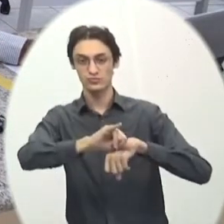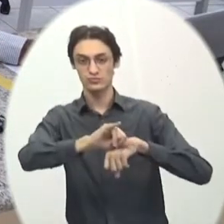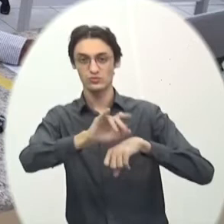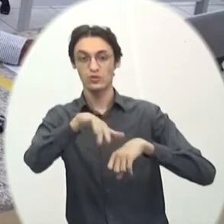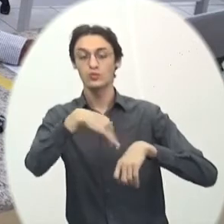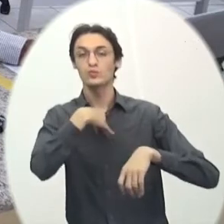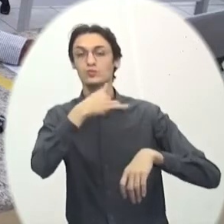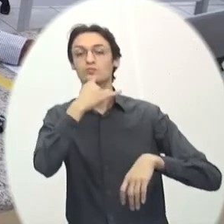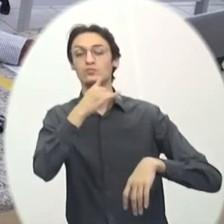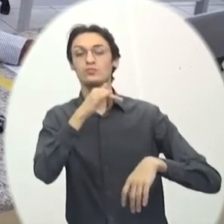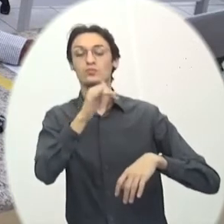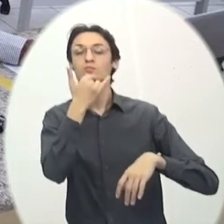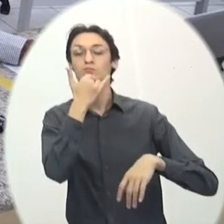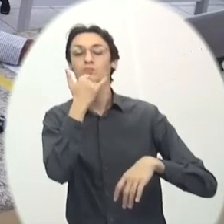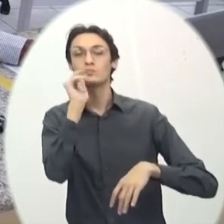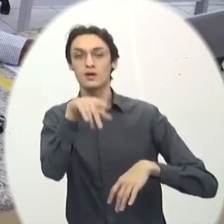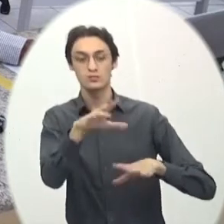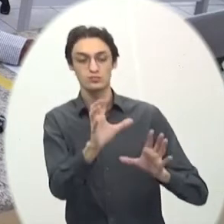triagem, certo?